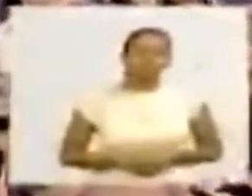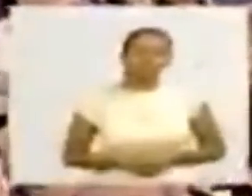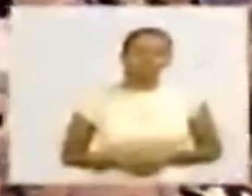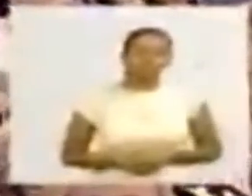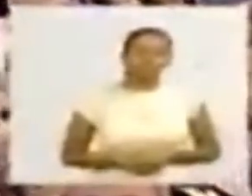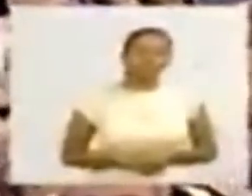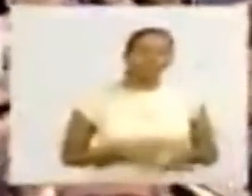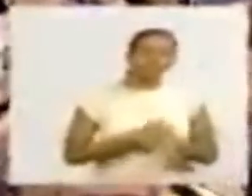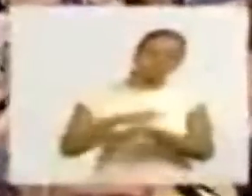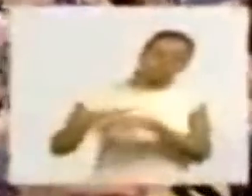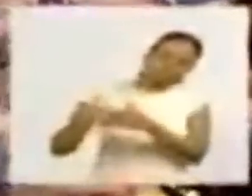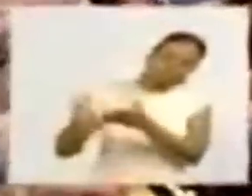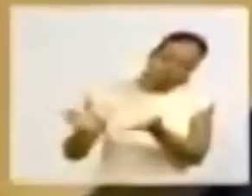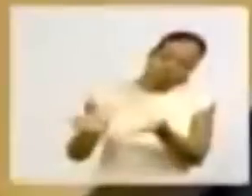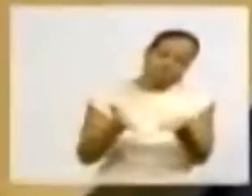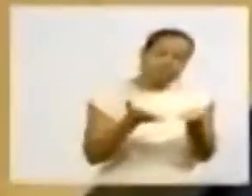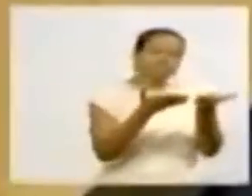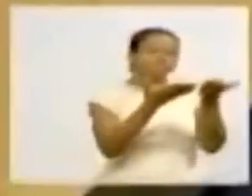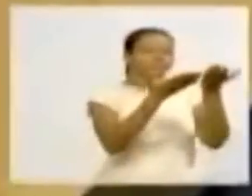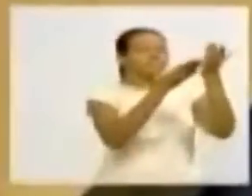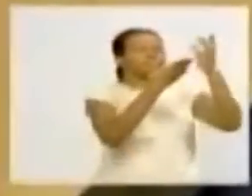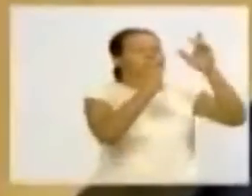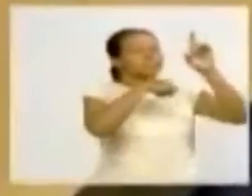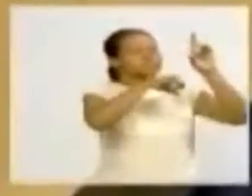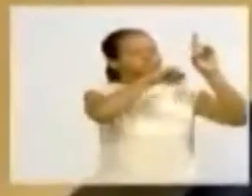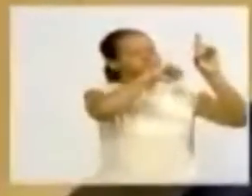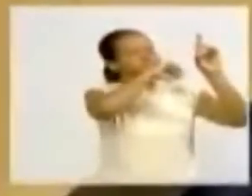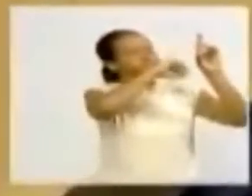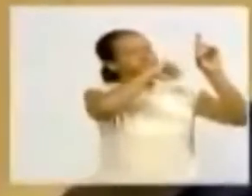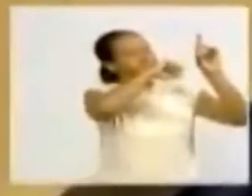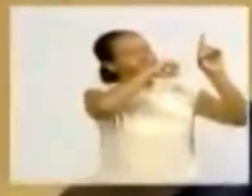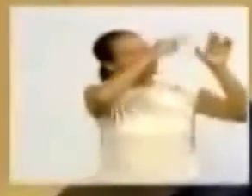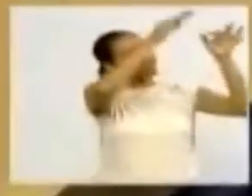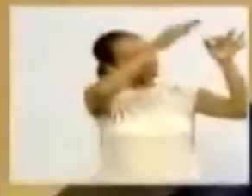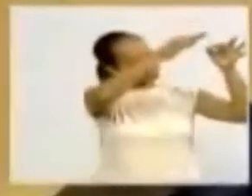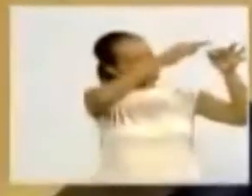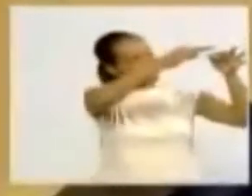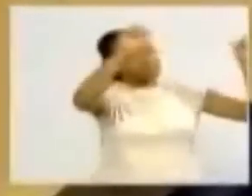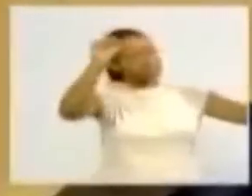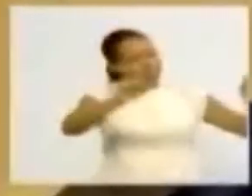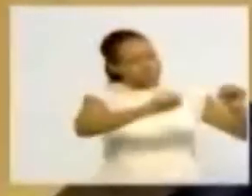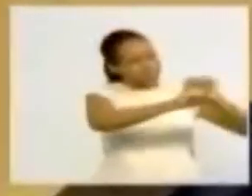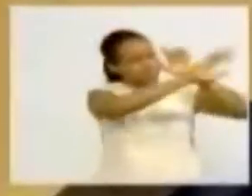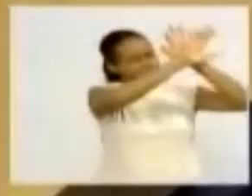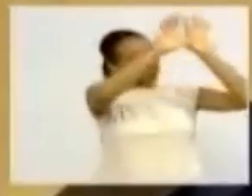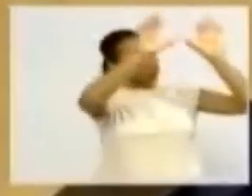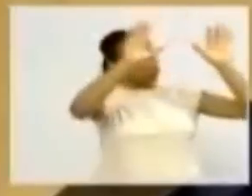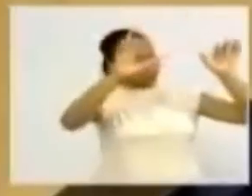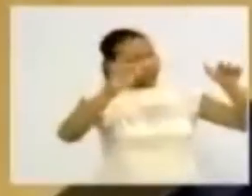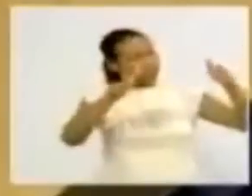amor. Mais uma vez. Tudo é do Pai, toda honra. Pode